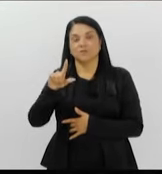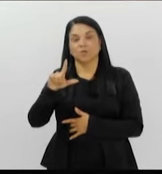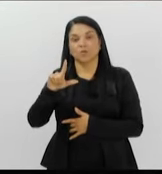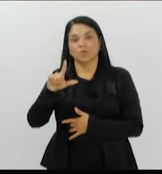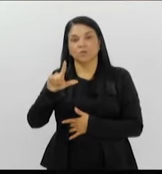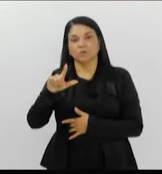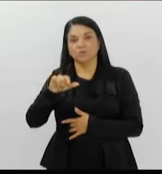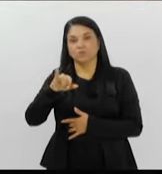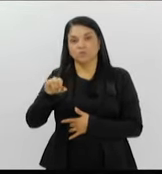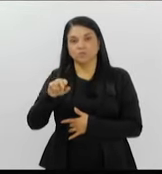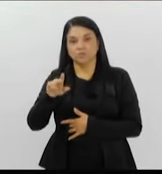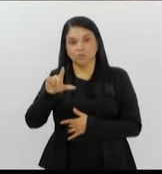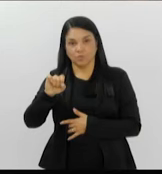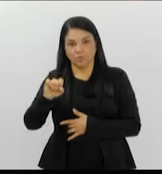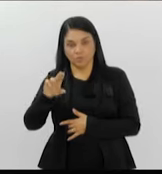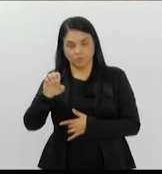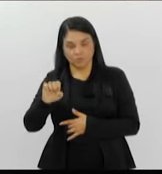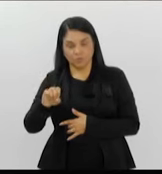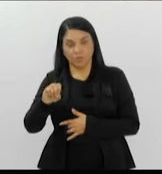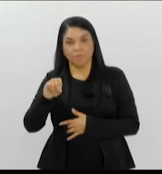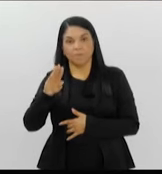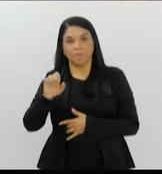na internet. Aliás,